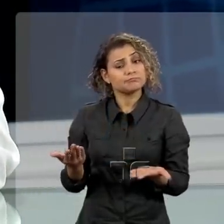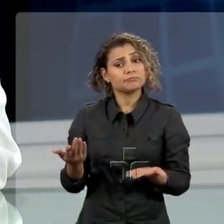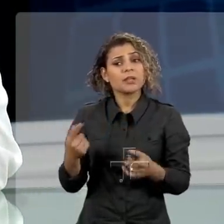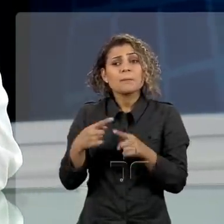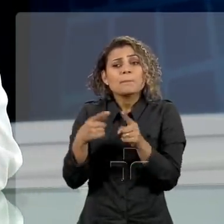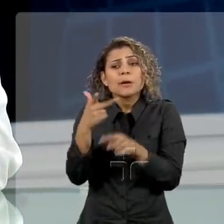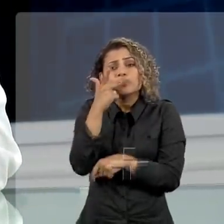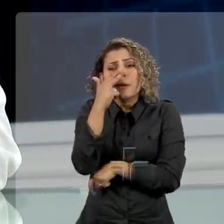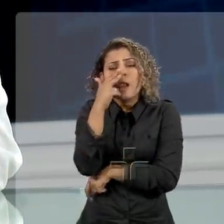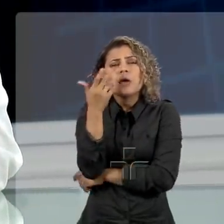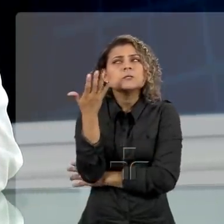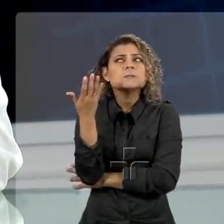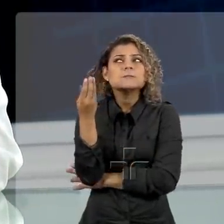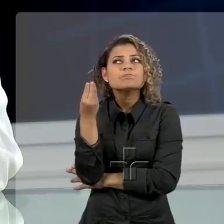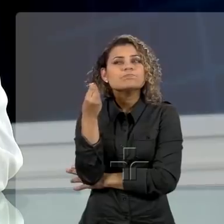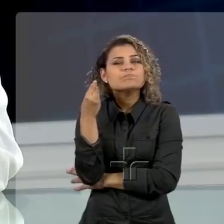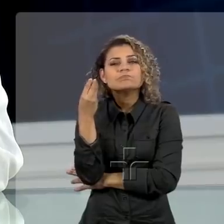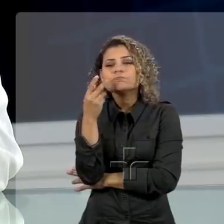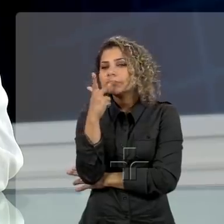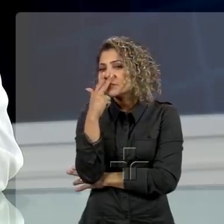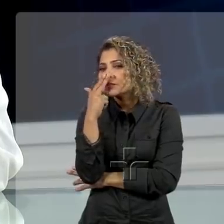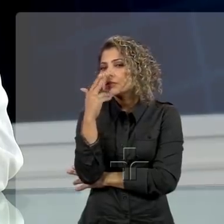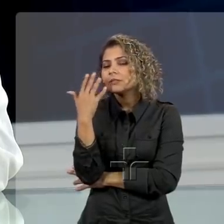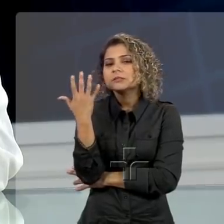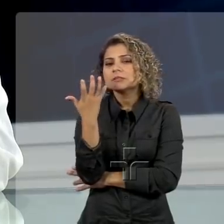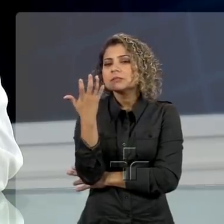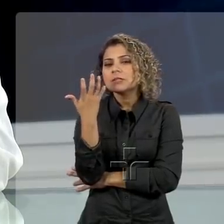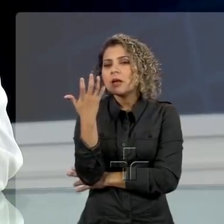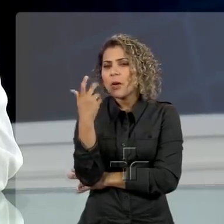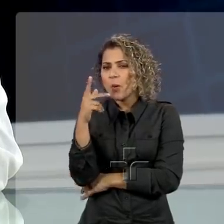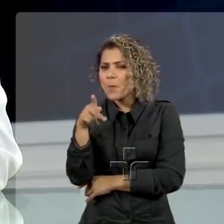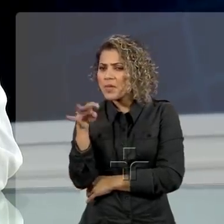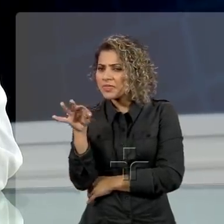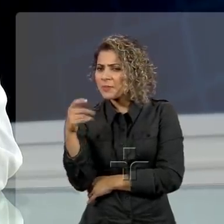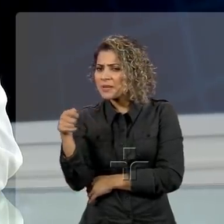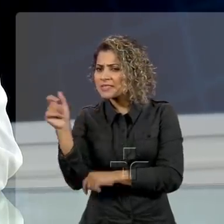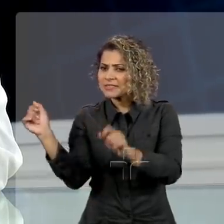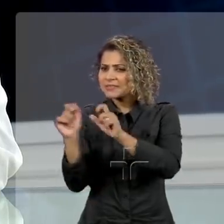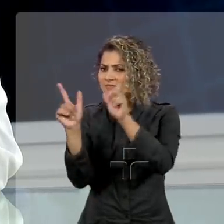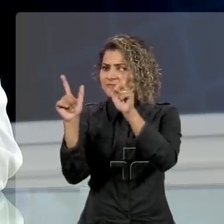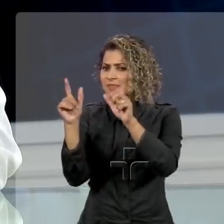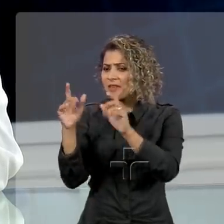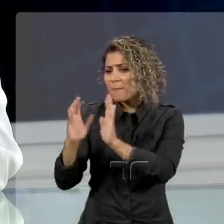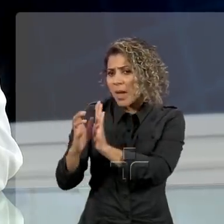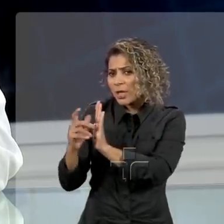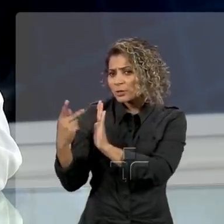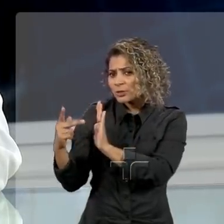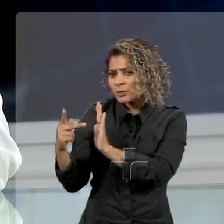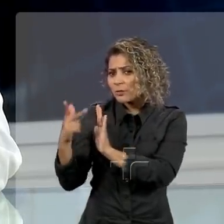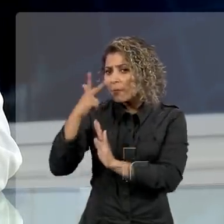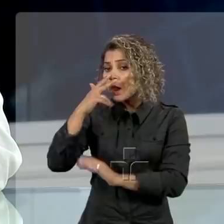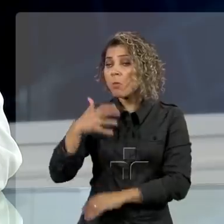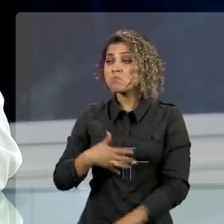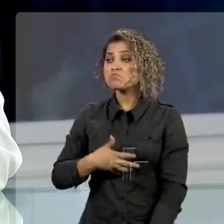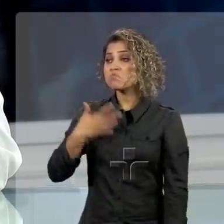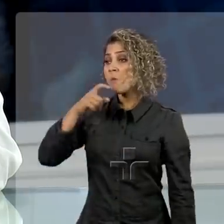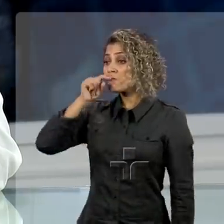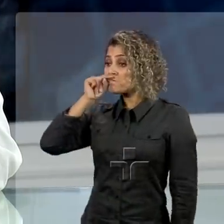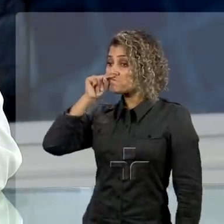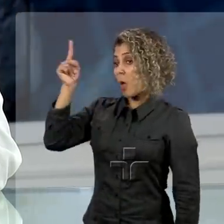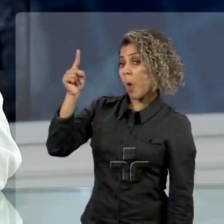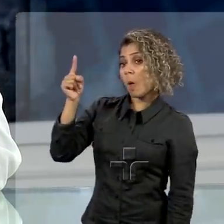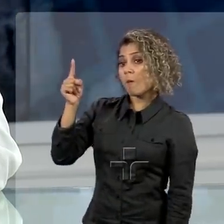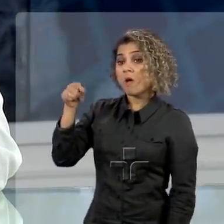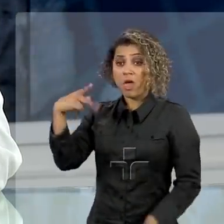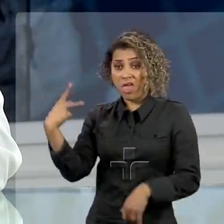né? Quando a gente ouve isso é uma coisa que o PT precisa se atentar. O PT é um partido de uma arrogância gigantesca, então ele não